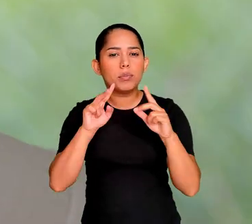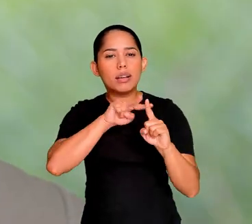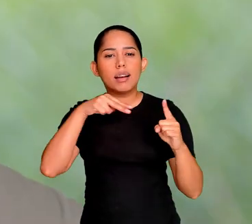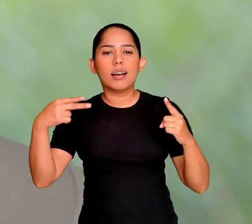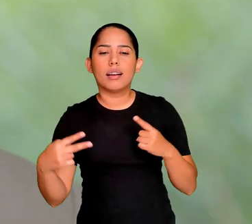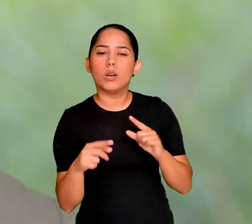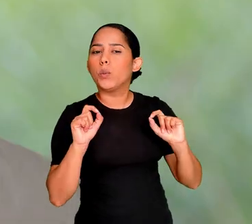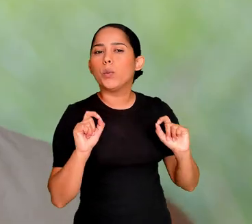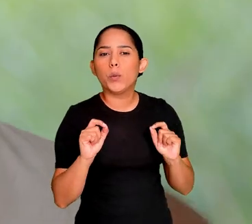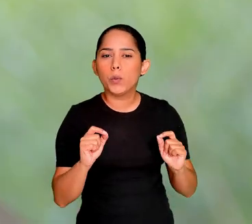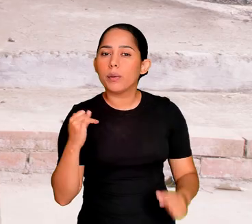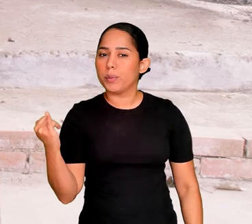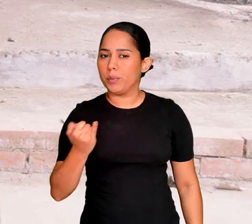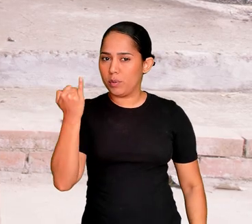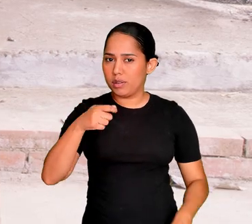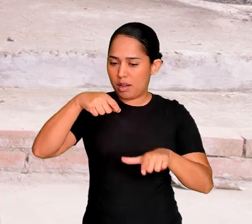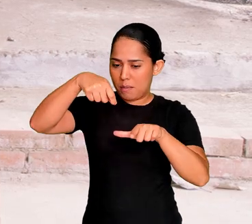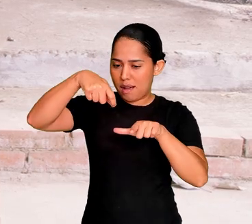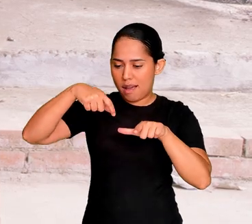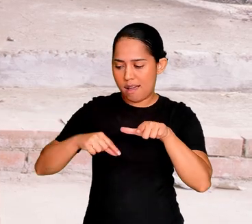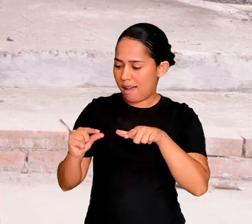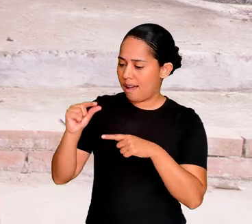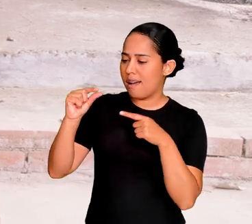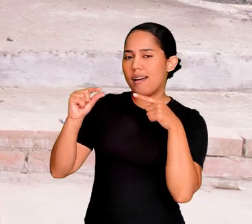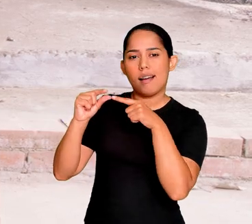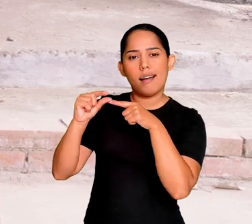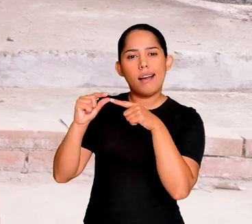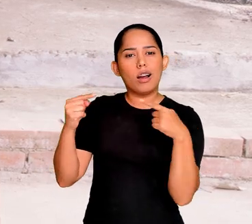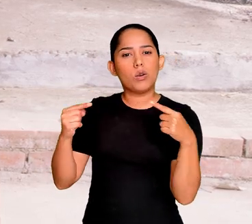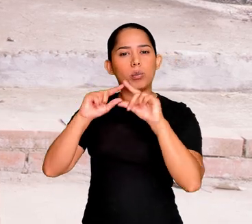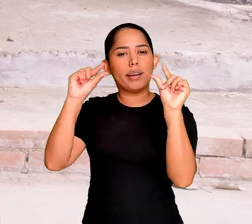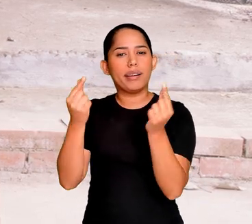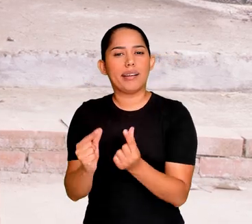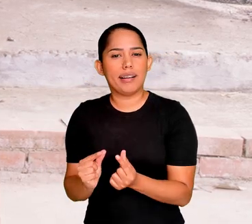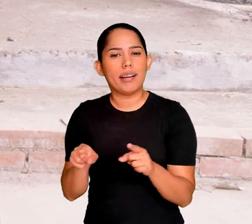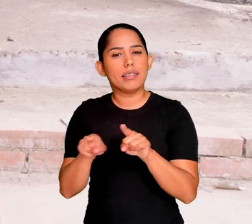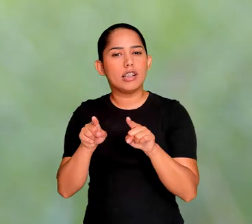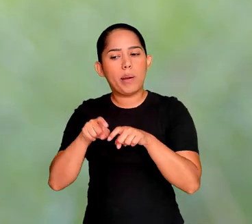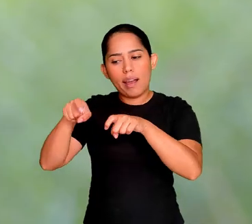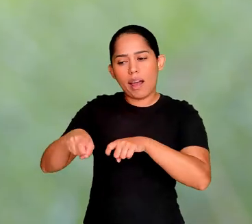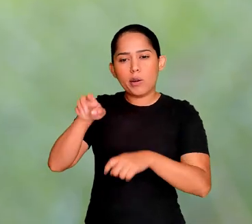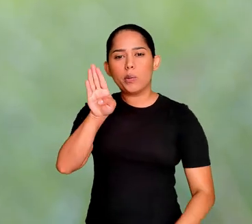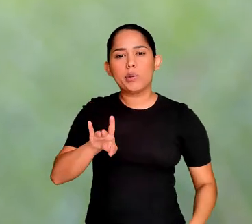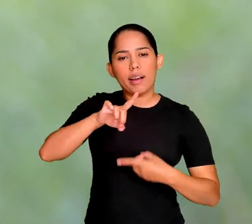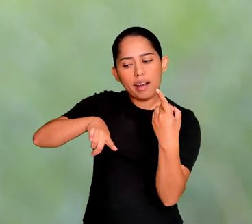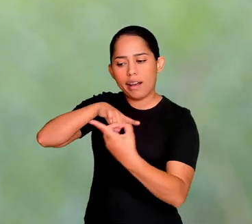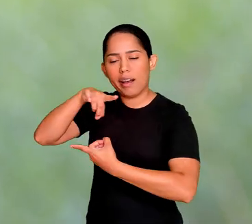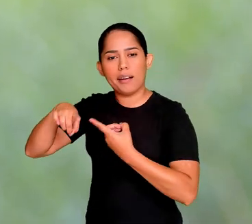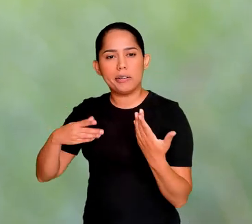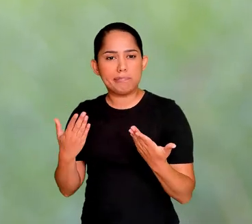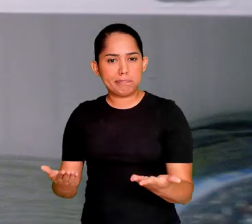perspectiva da importância da semente na formação do organismo agrícola biodinâmico, né, da individualidade